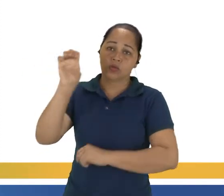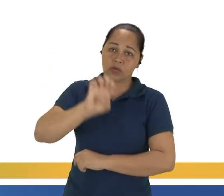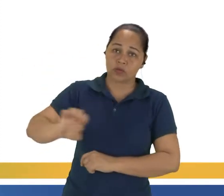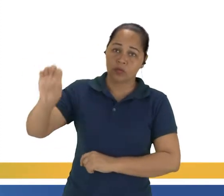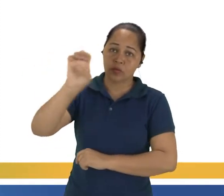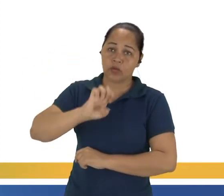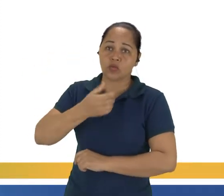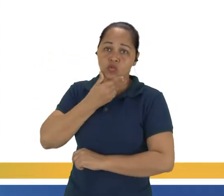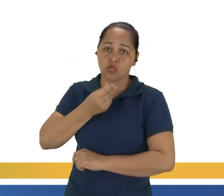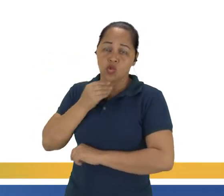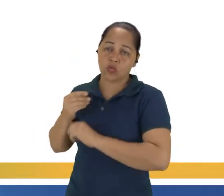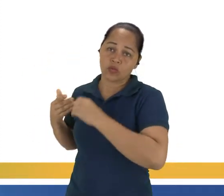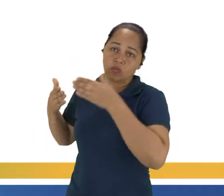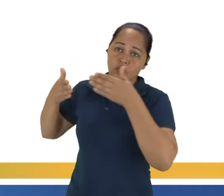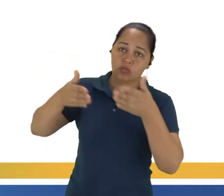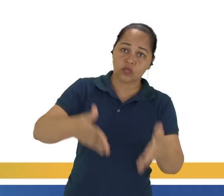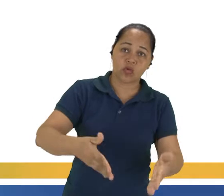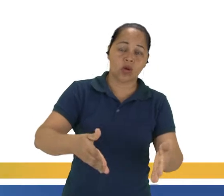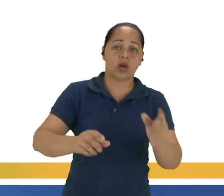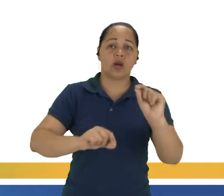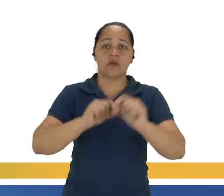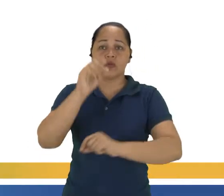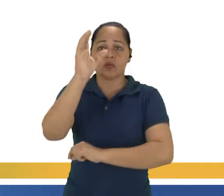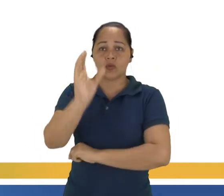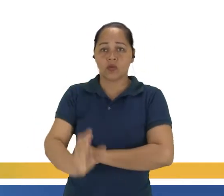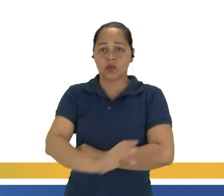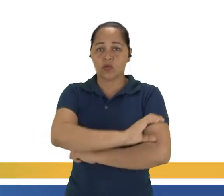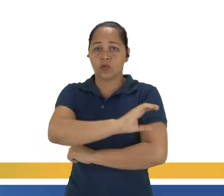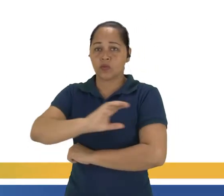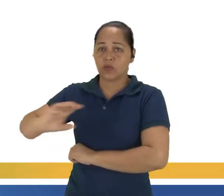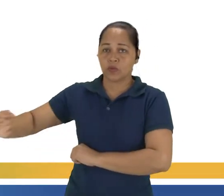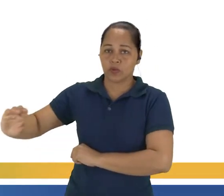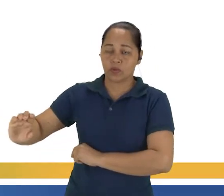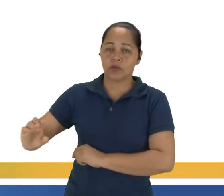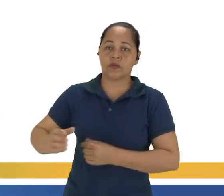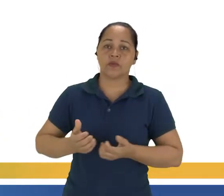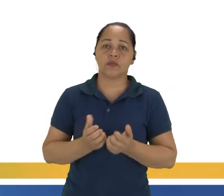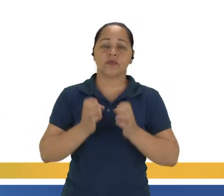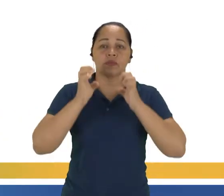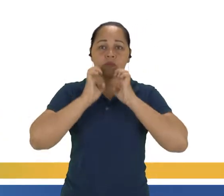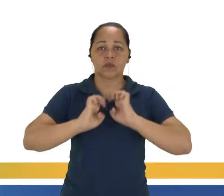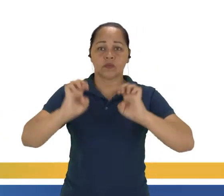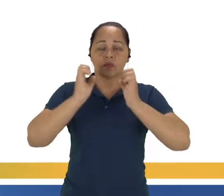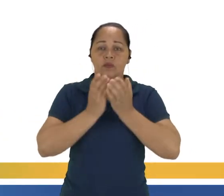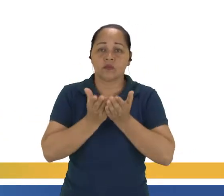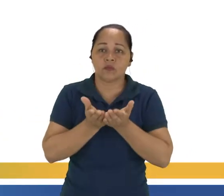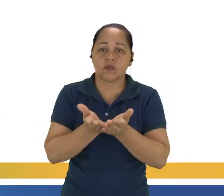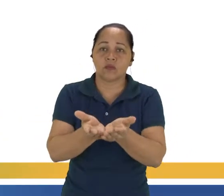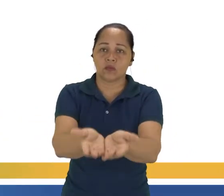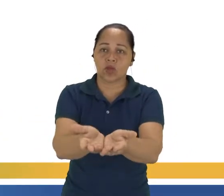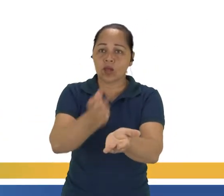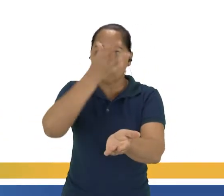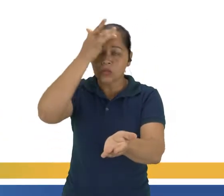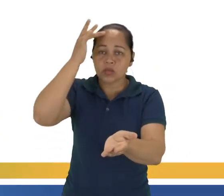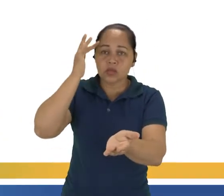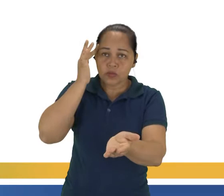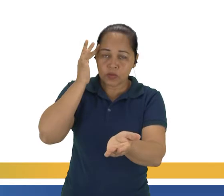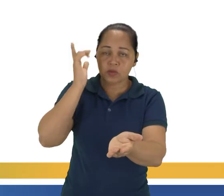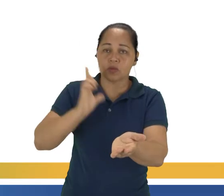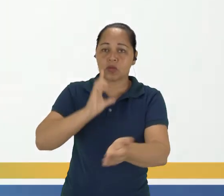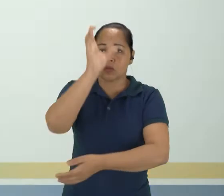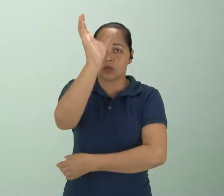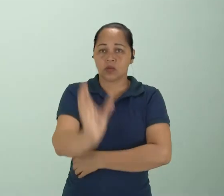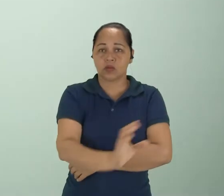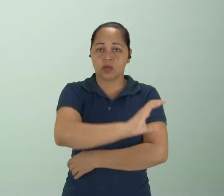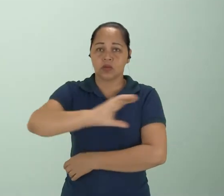aí uma base católica para o Brasil, já que foi o início de nossas religiosidades, tem a ver justamente com o catolicismo